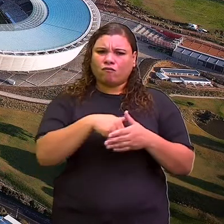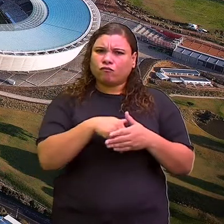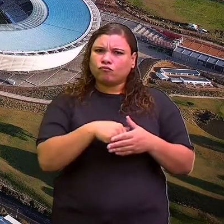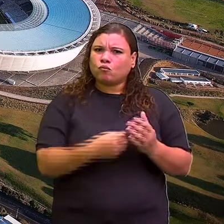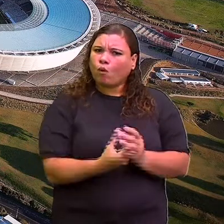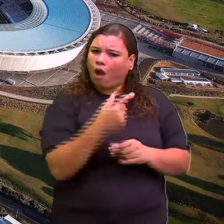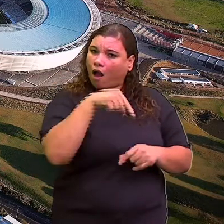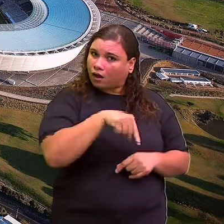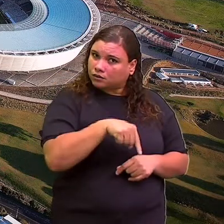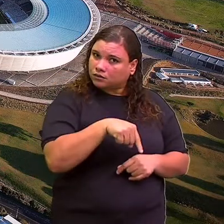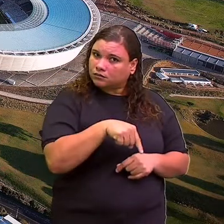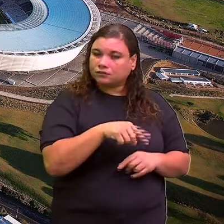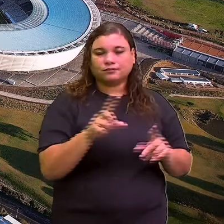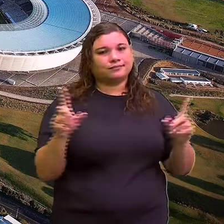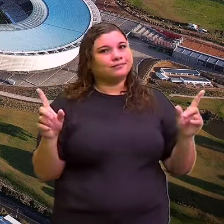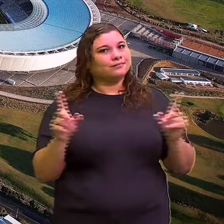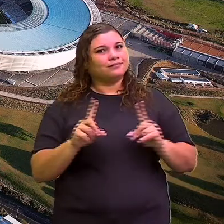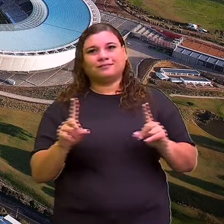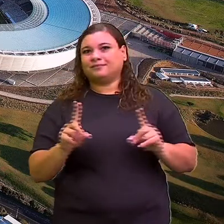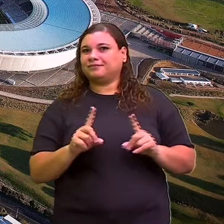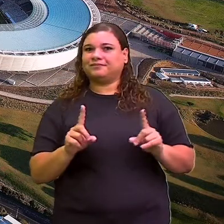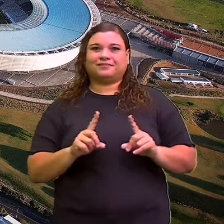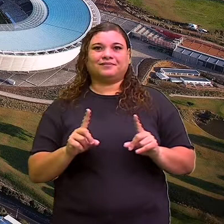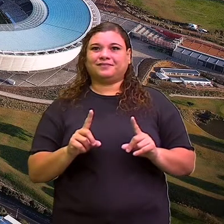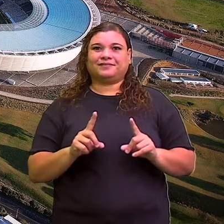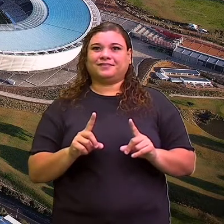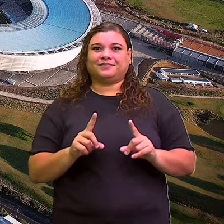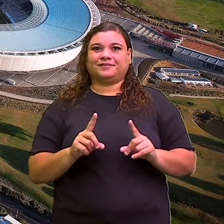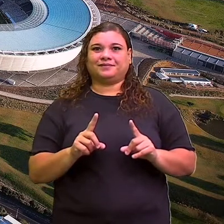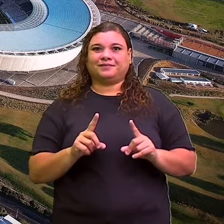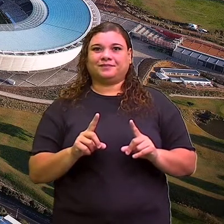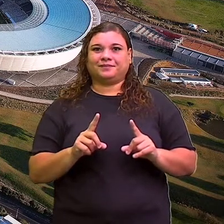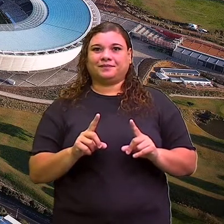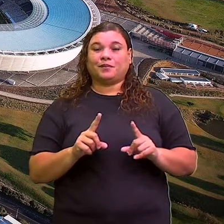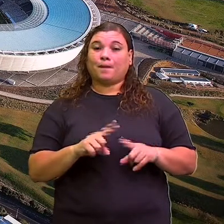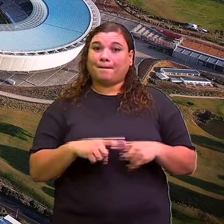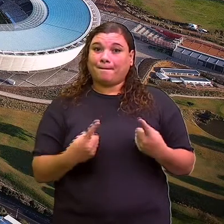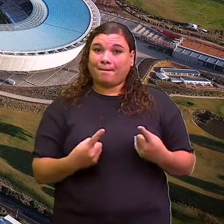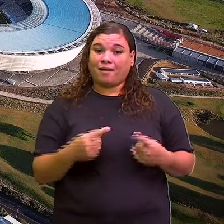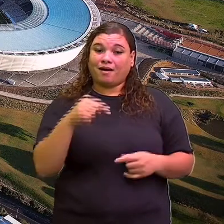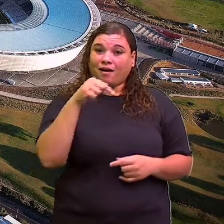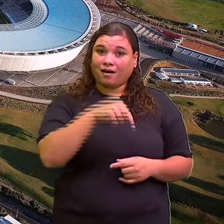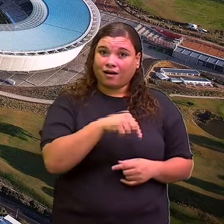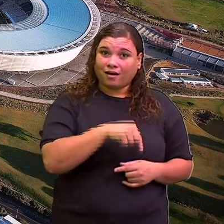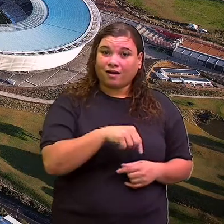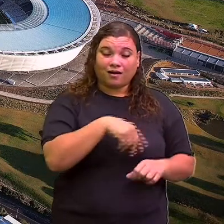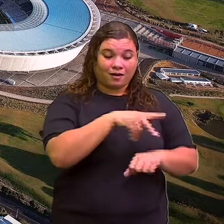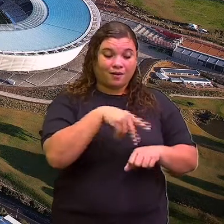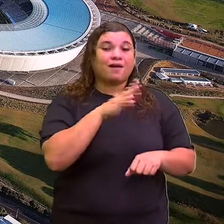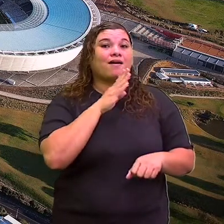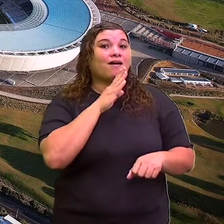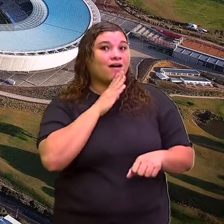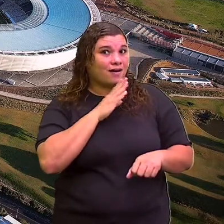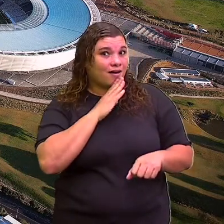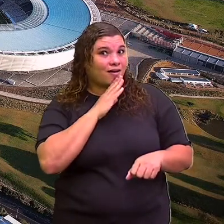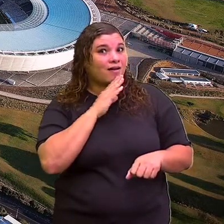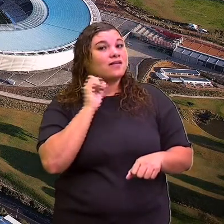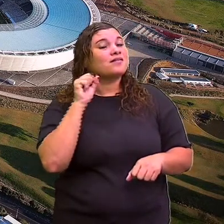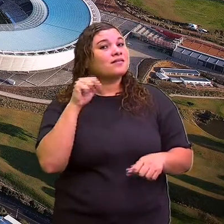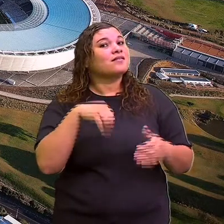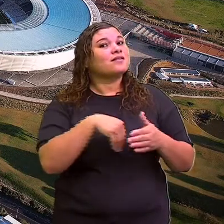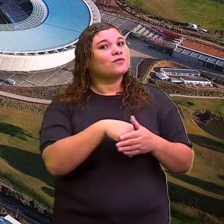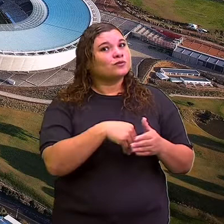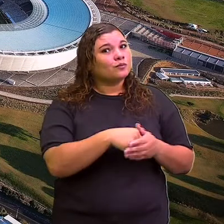por aqui. E também foi levado para a África. Percebam que aí tem uma arena. Então, isso é